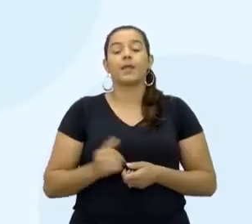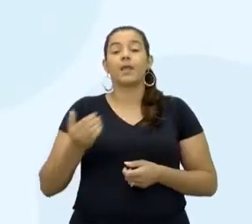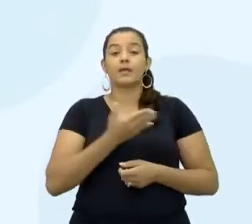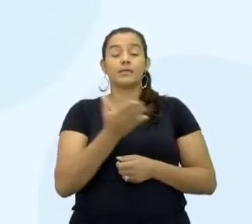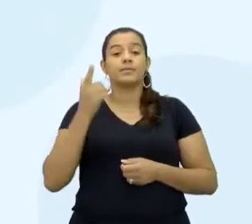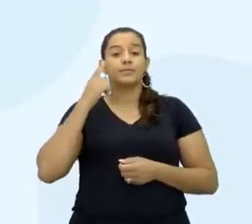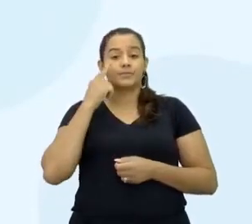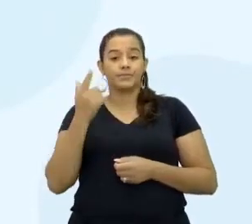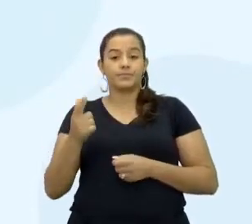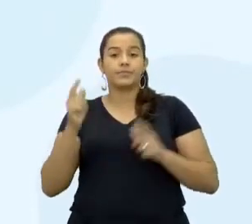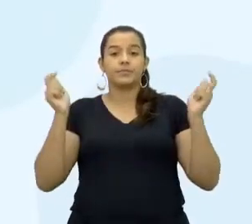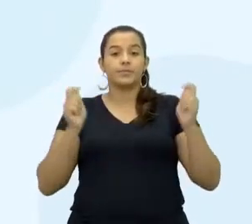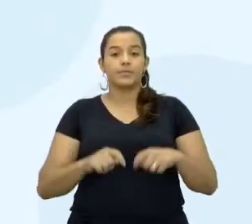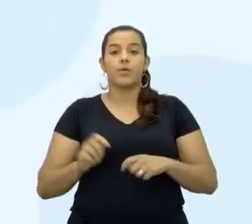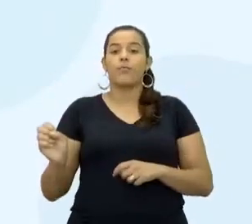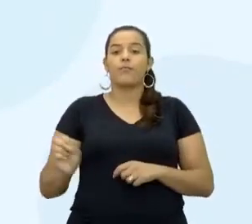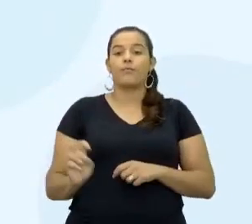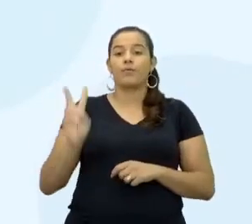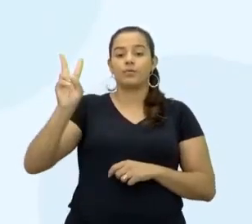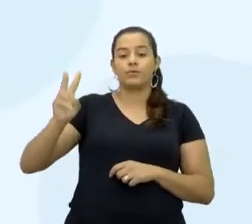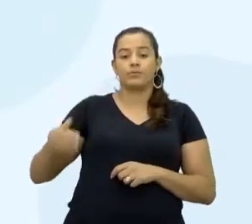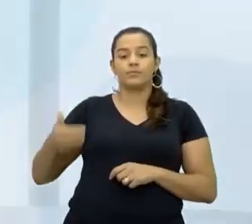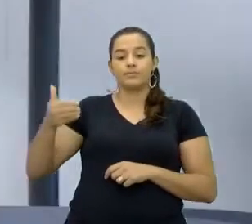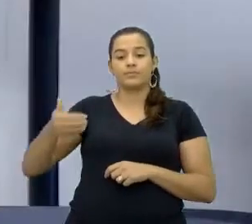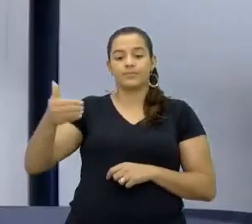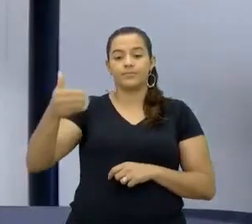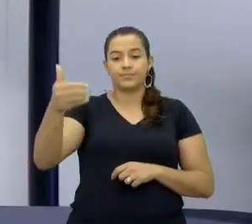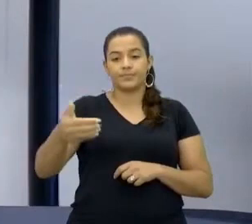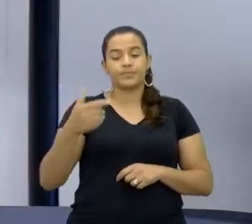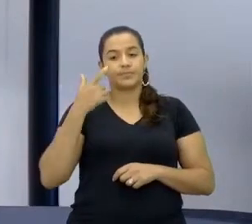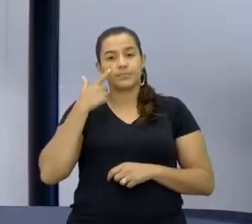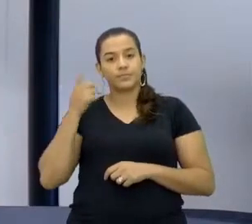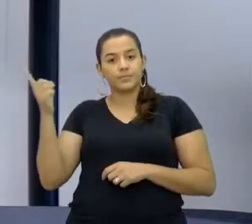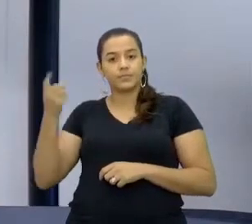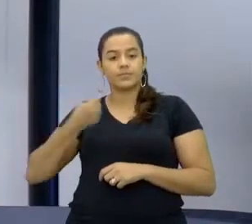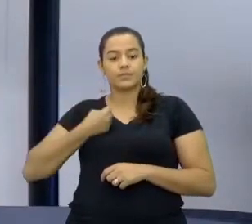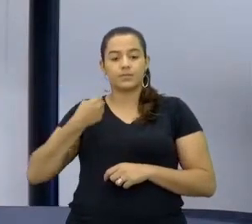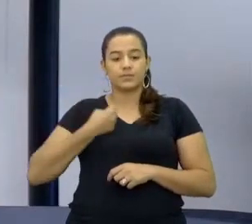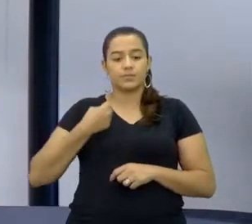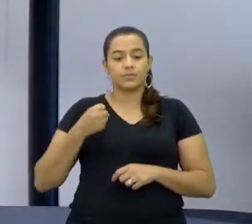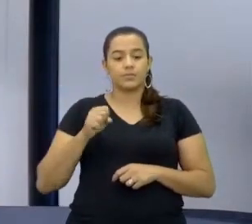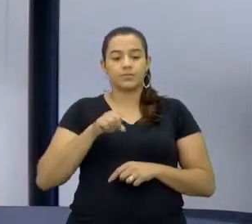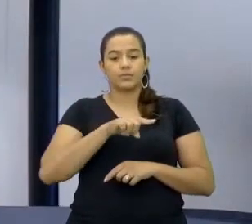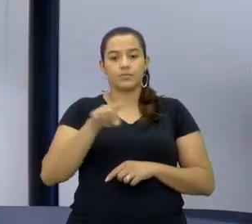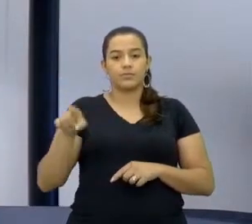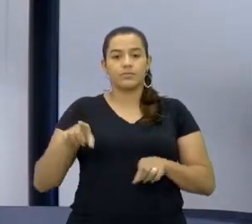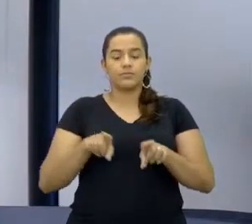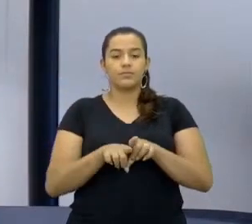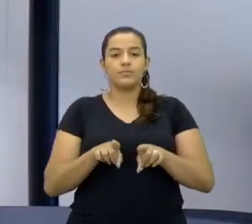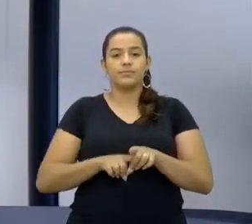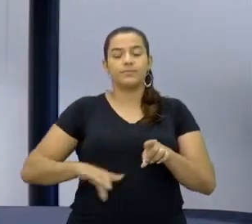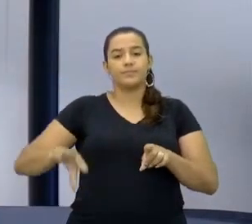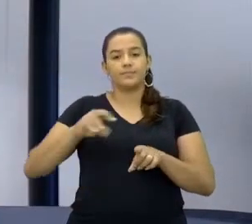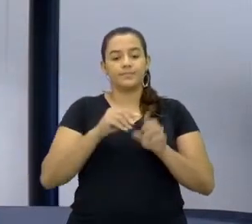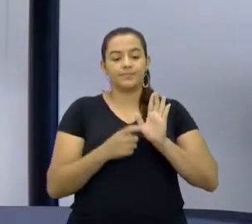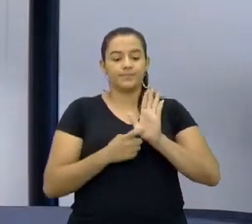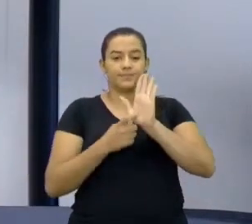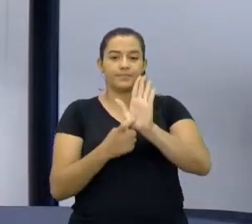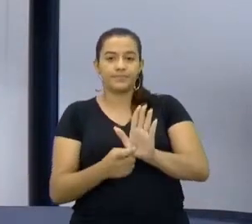que como este valor é constante, este número aí que eu coloquei para vocês de vermelhinho, ele representa